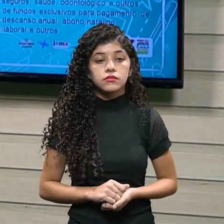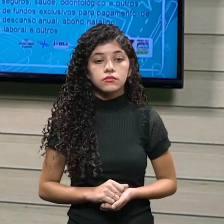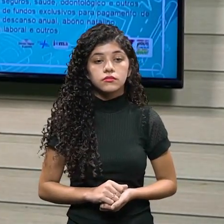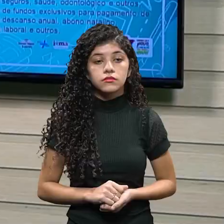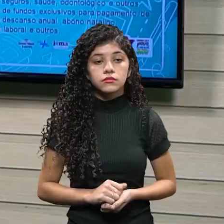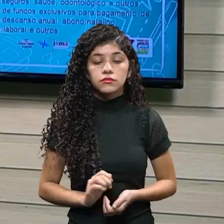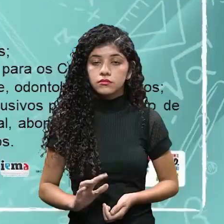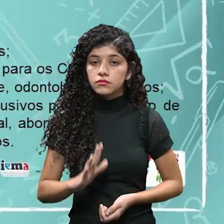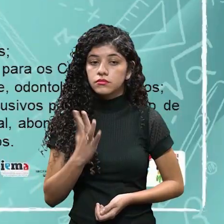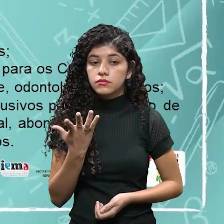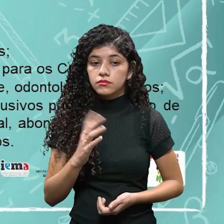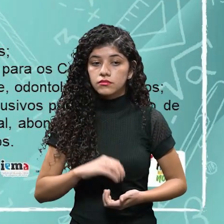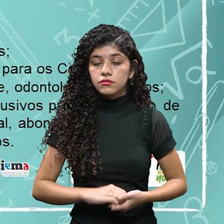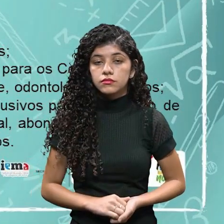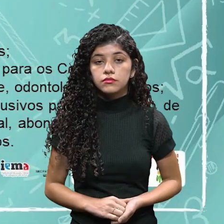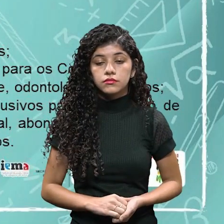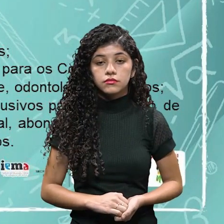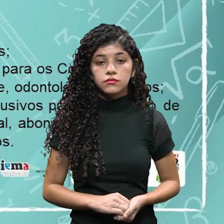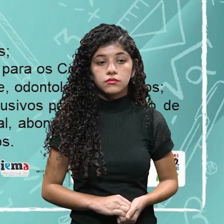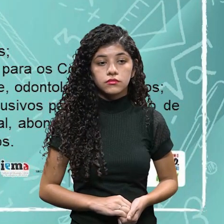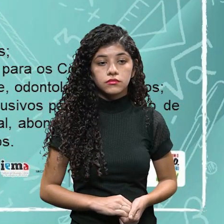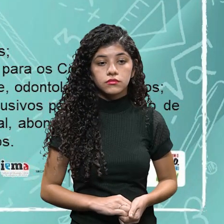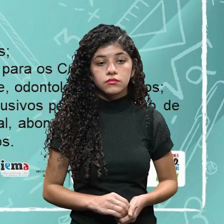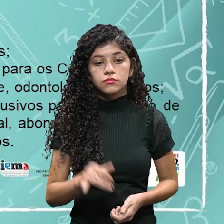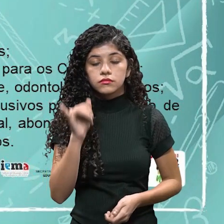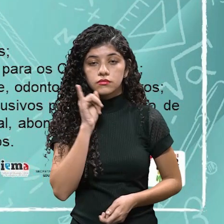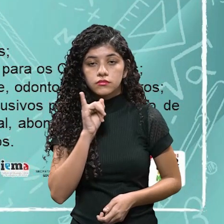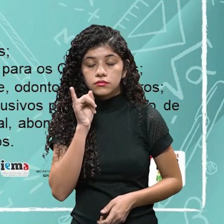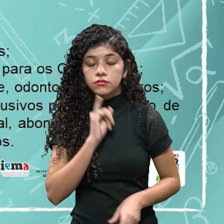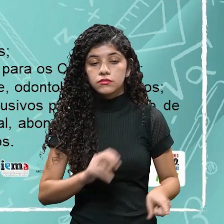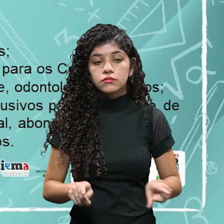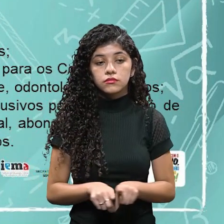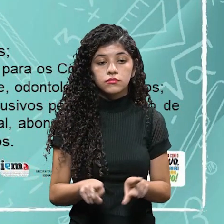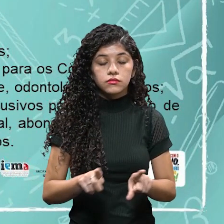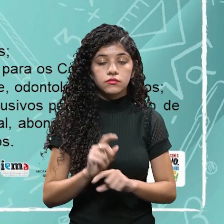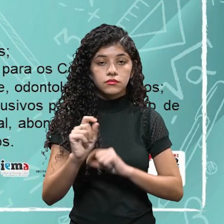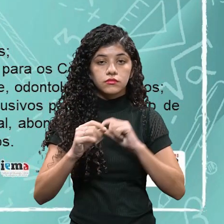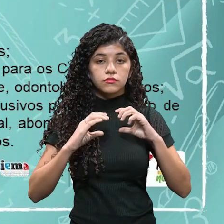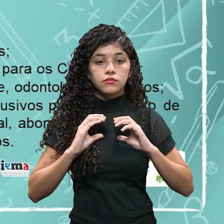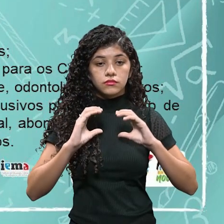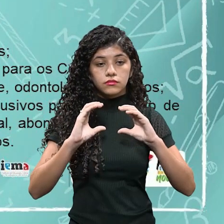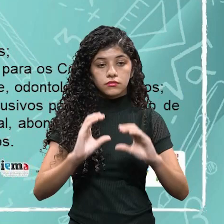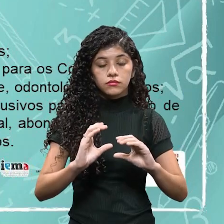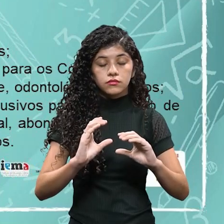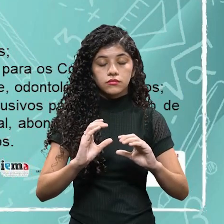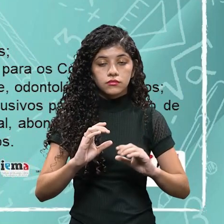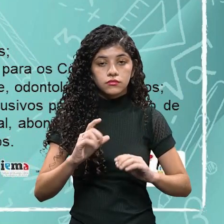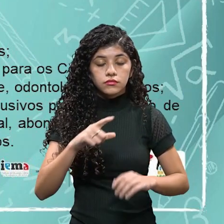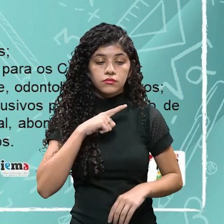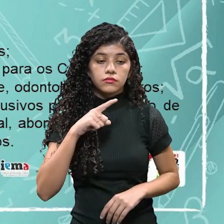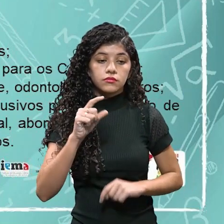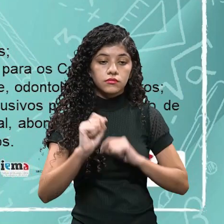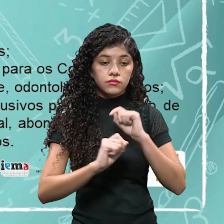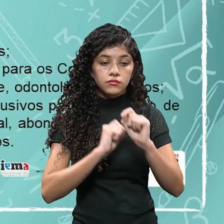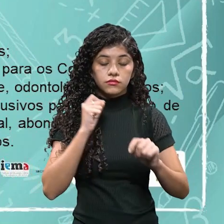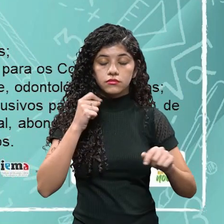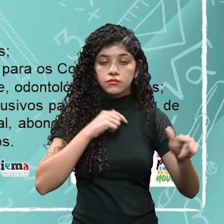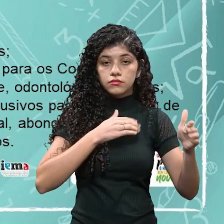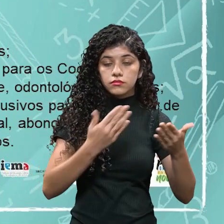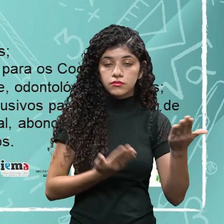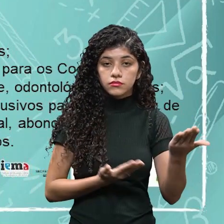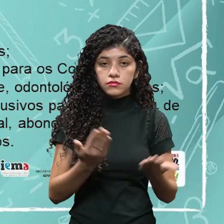de serviço ocorra. Um outro exemplo, a coordenação dos cooperados para a realização dos